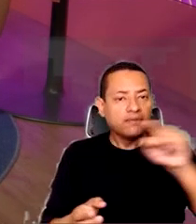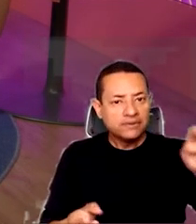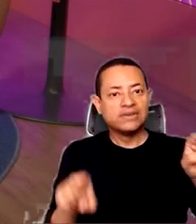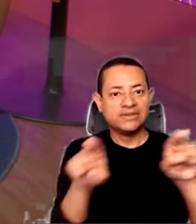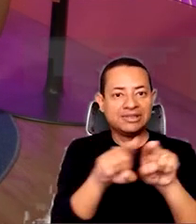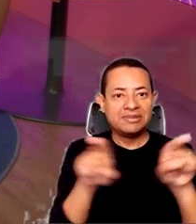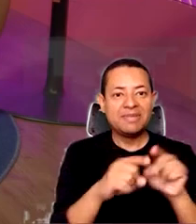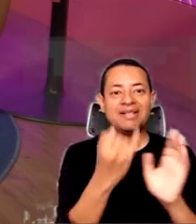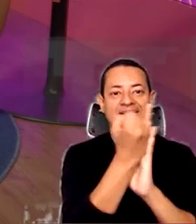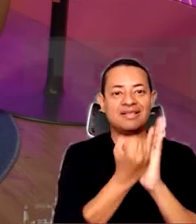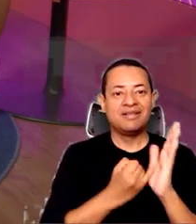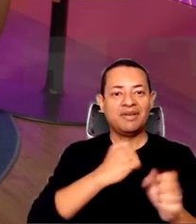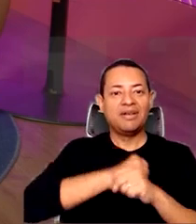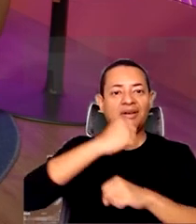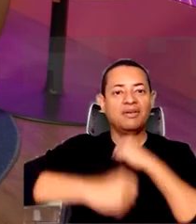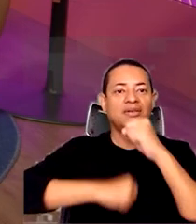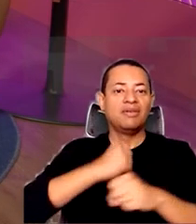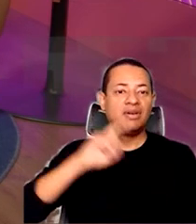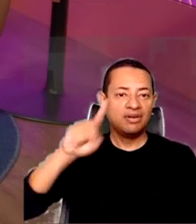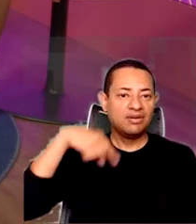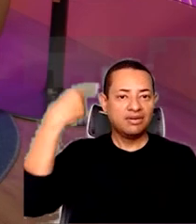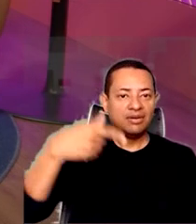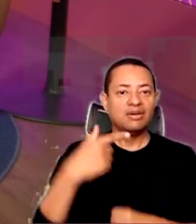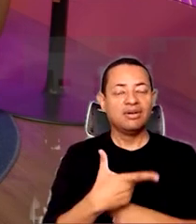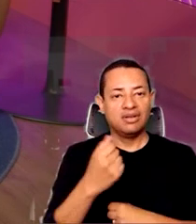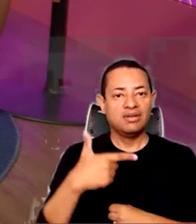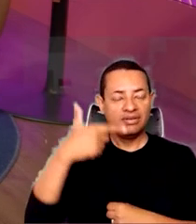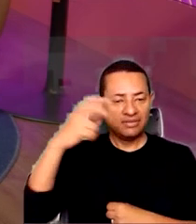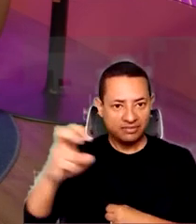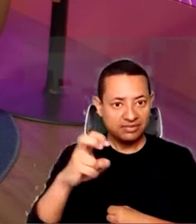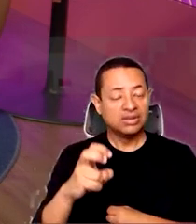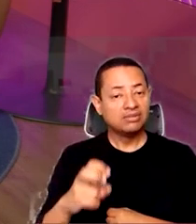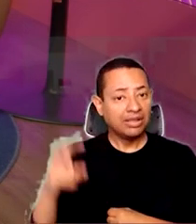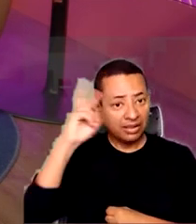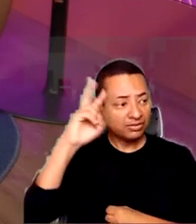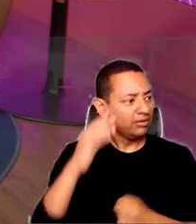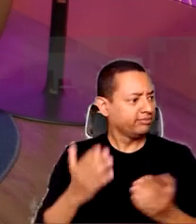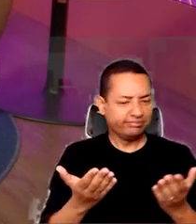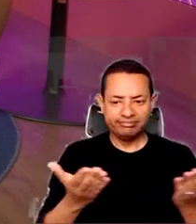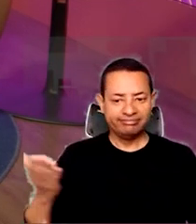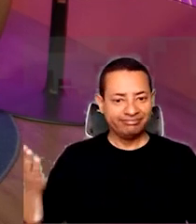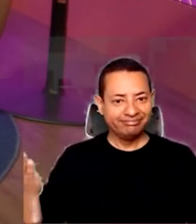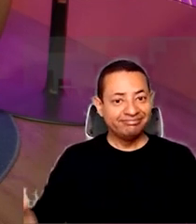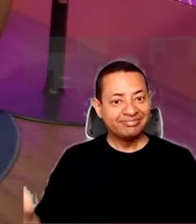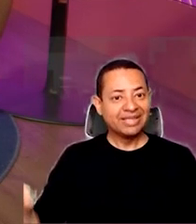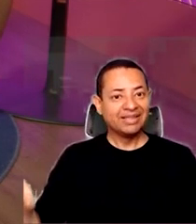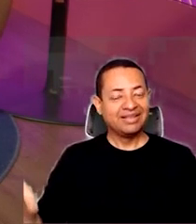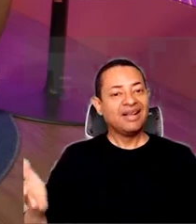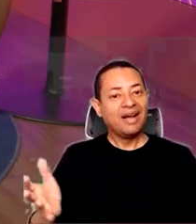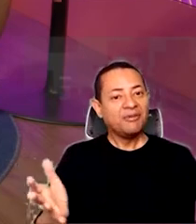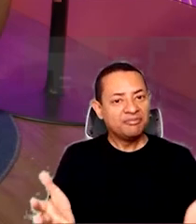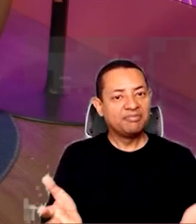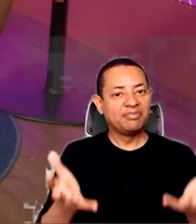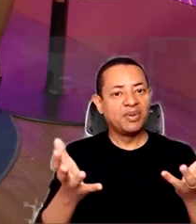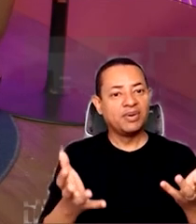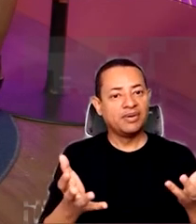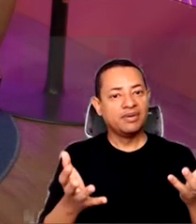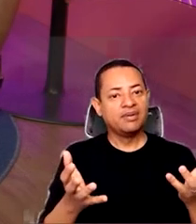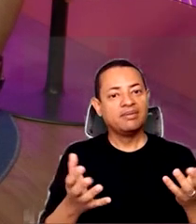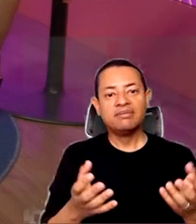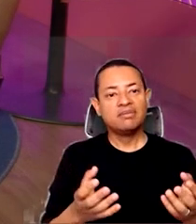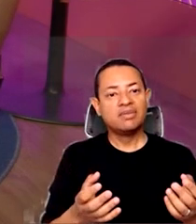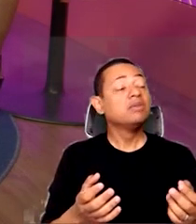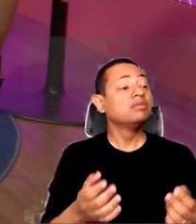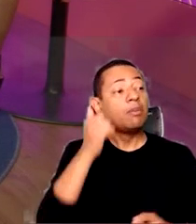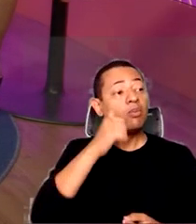se inscreverem também pro ano que vem porque assim como a História Dela cinco aqui inspiraram eh elas foram